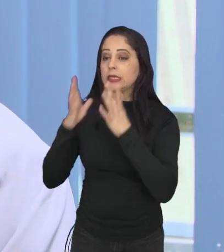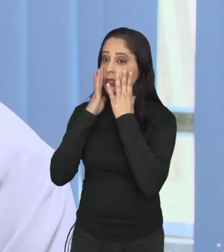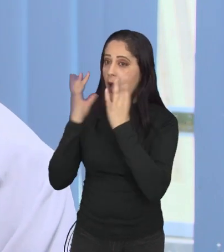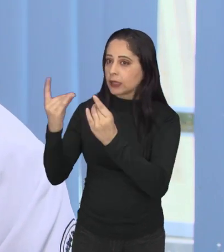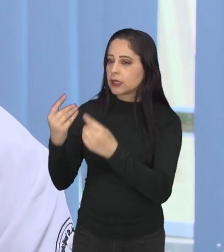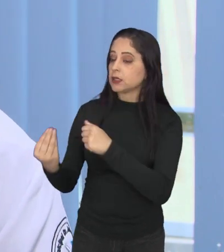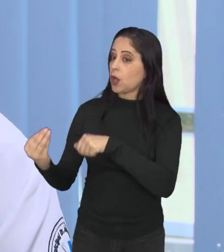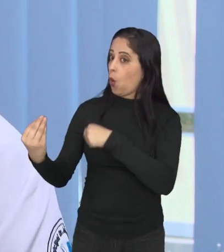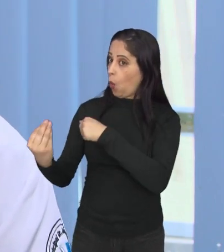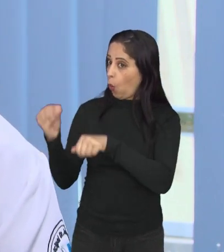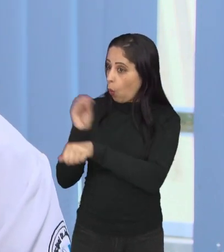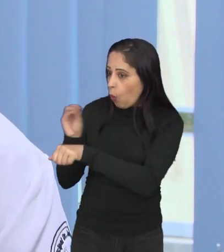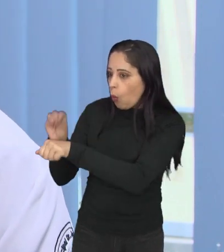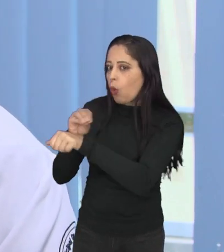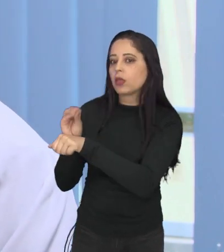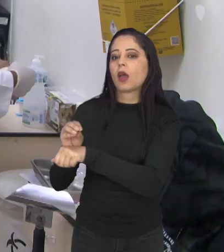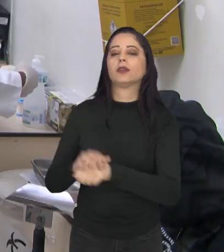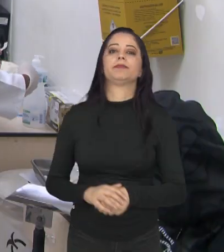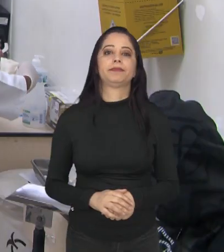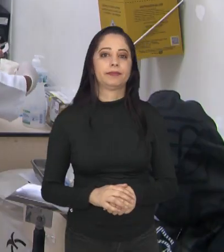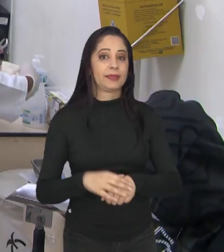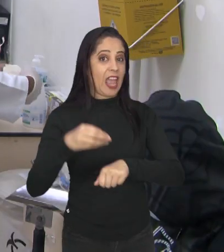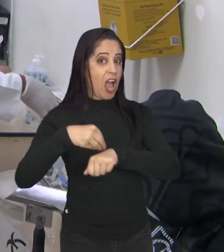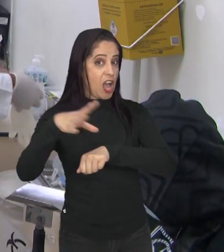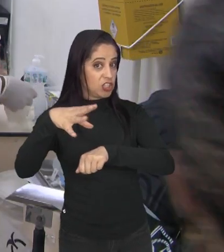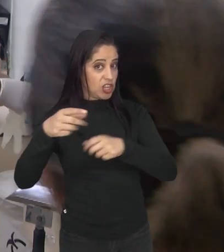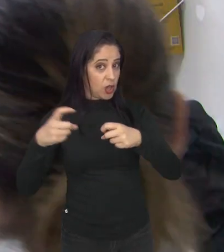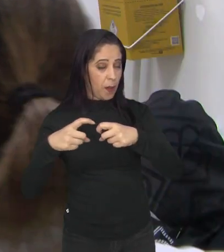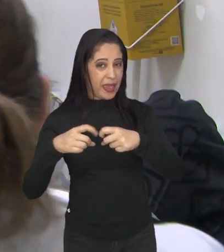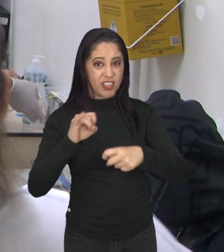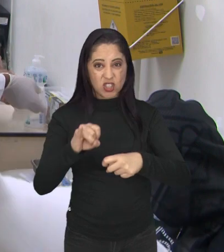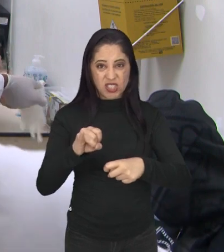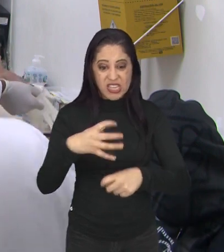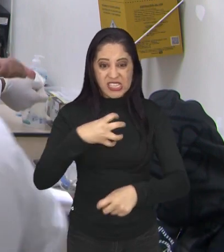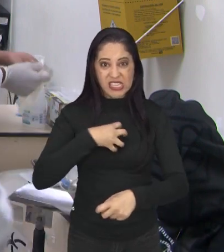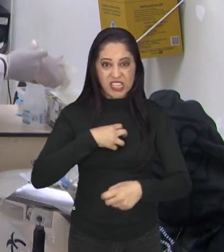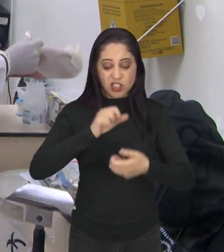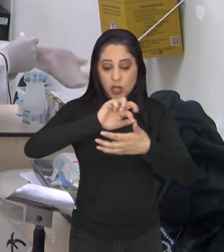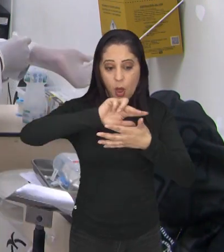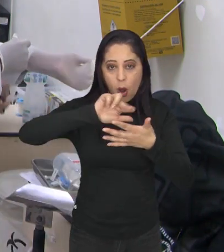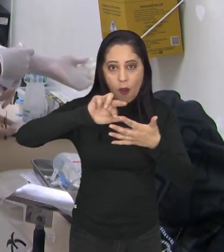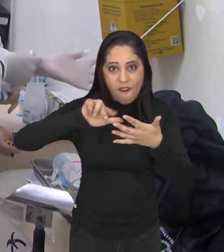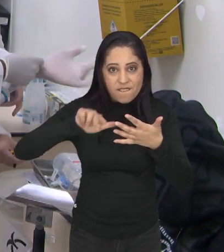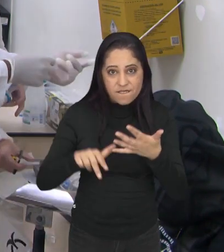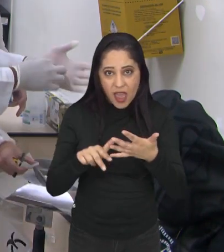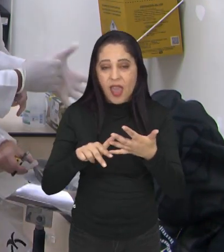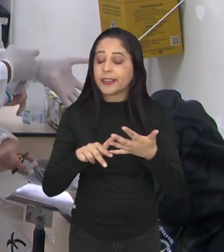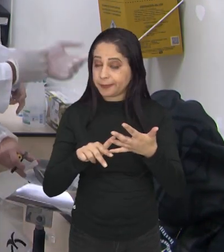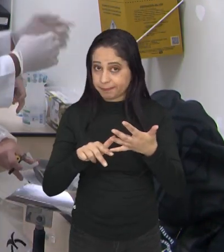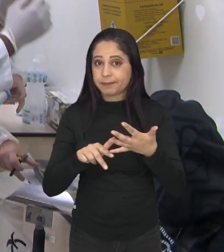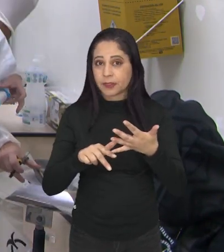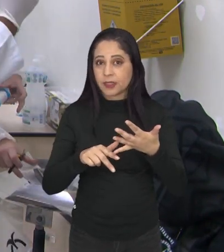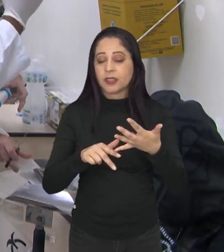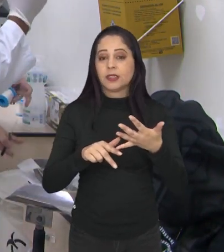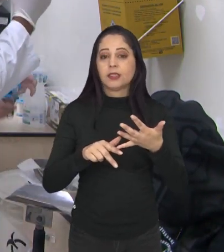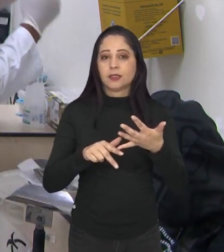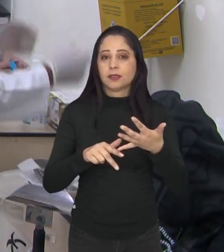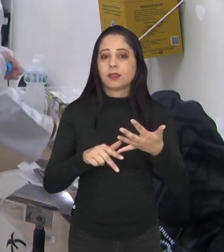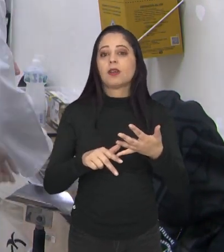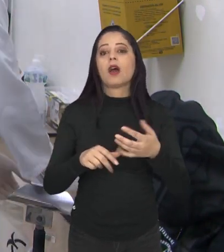todos os cuidados para evitar que realmente mais ainda né E fica o recado dos médicos em caso de qualquer sintoma gripal ou